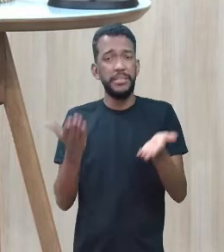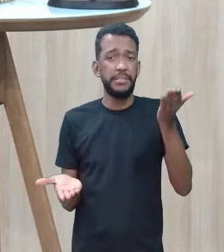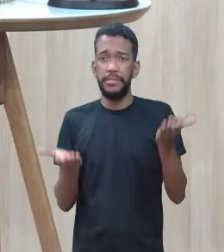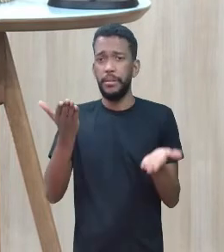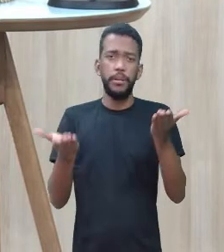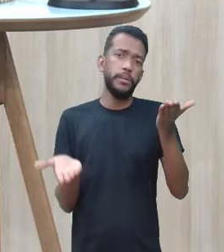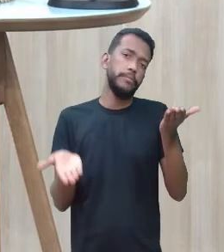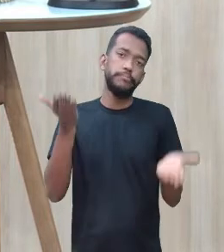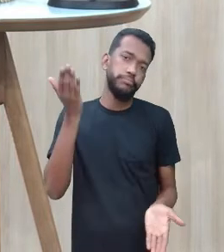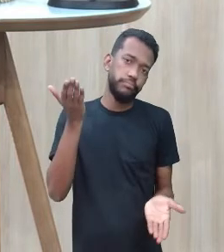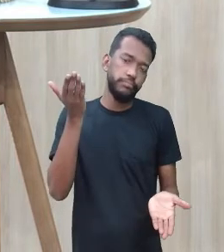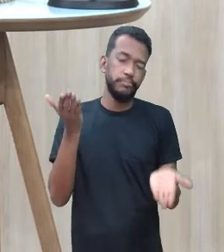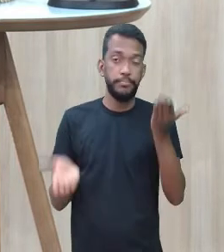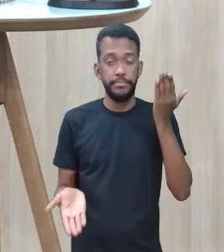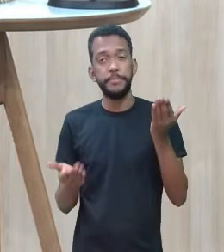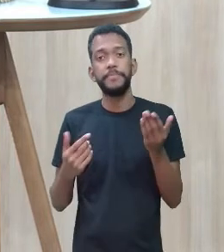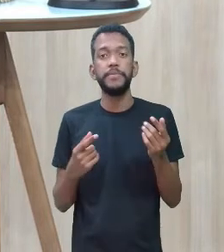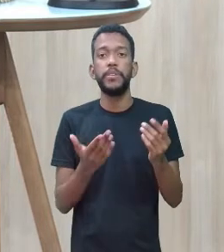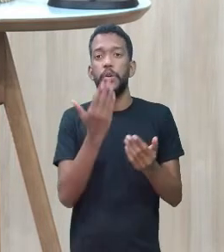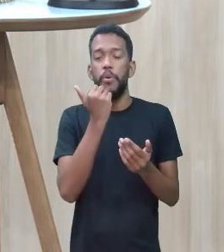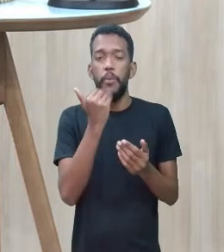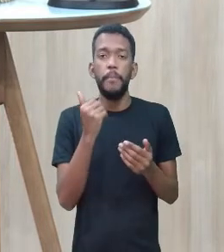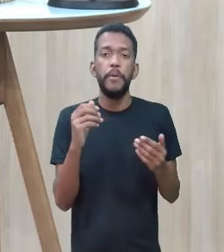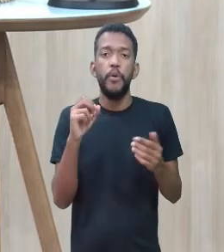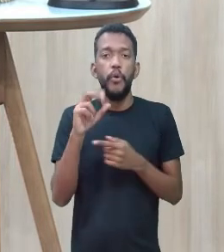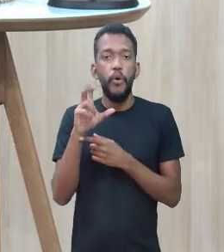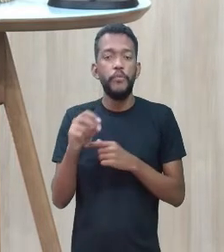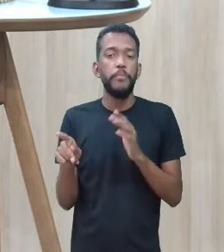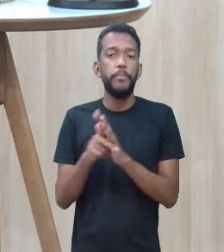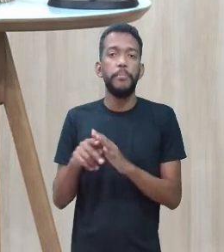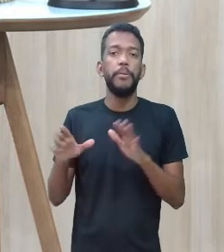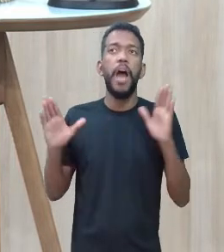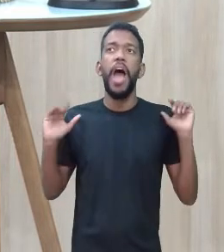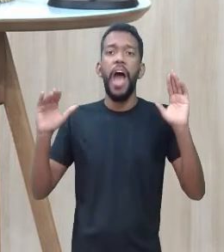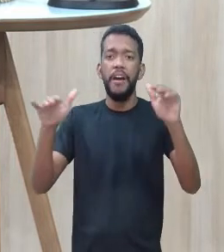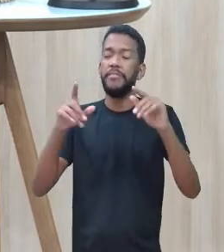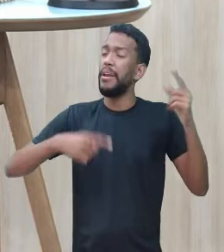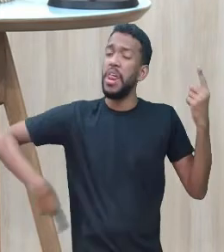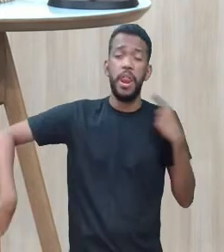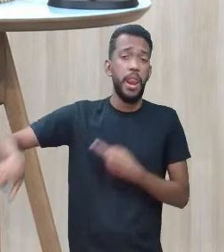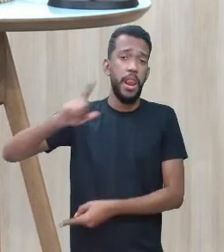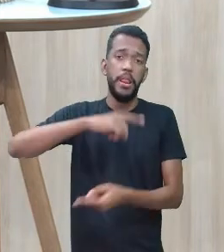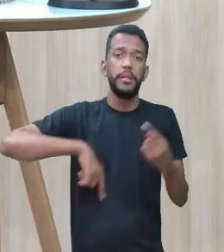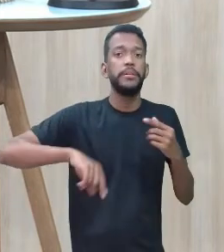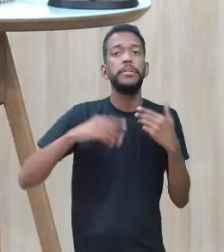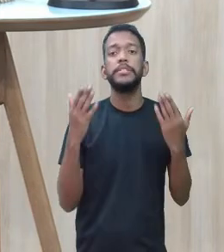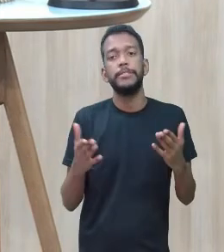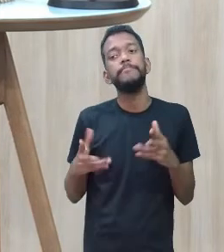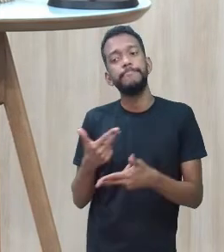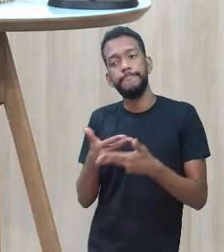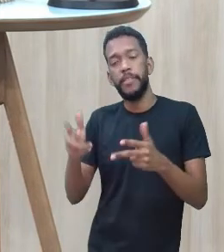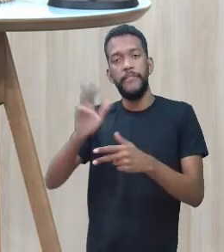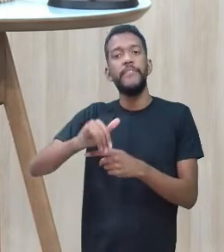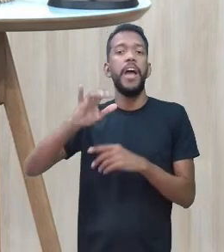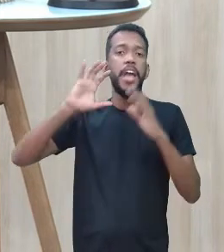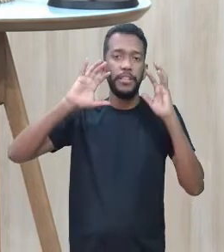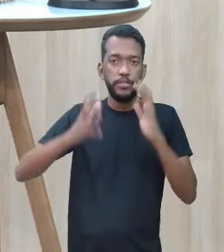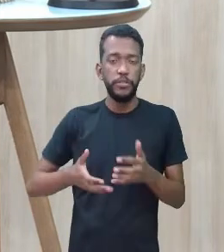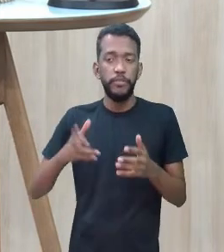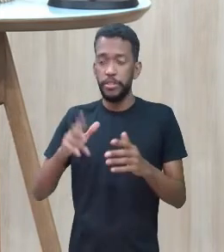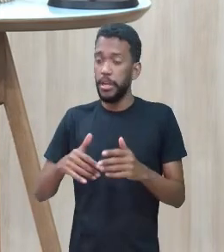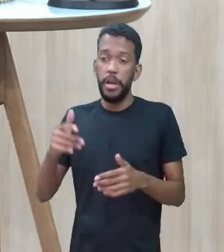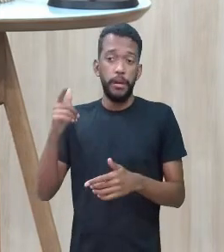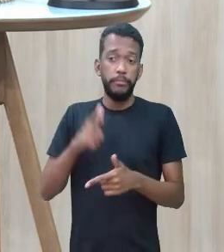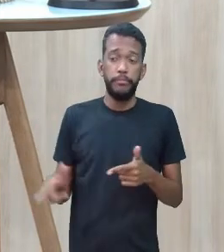Fernando de Noronha, se alimentando de ovos de algumas aves, causou um transtorno. Então, aquilo que era para resolver um problema, aumentou